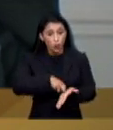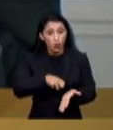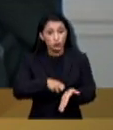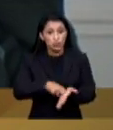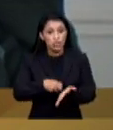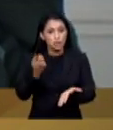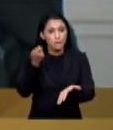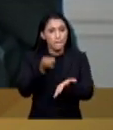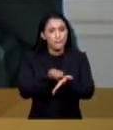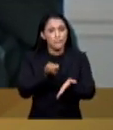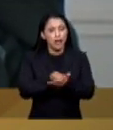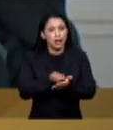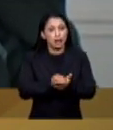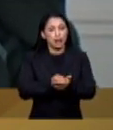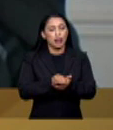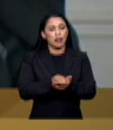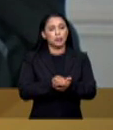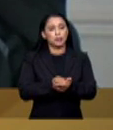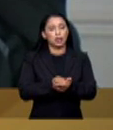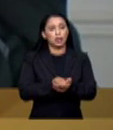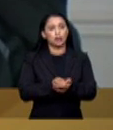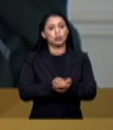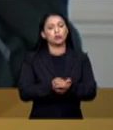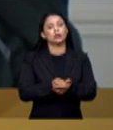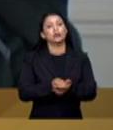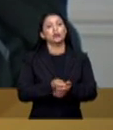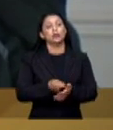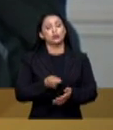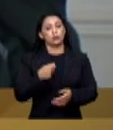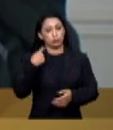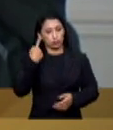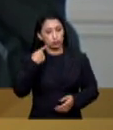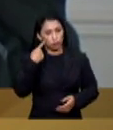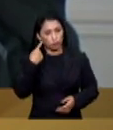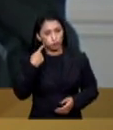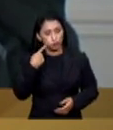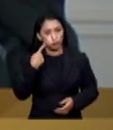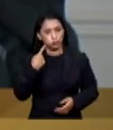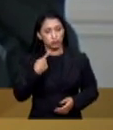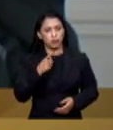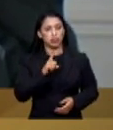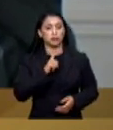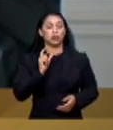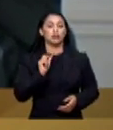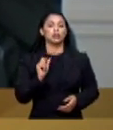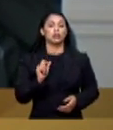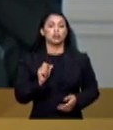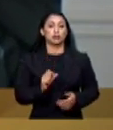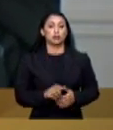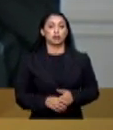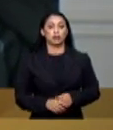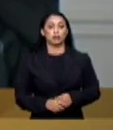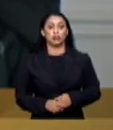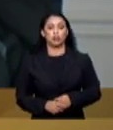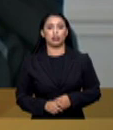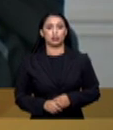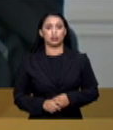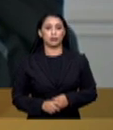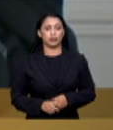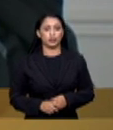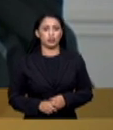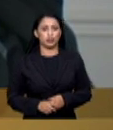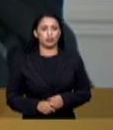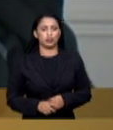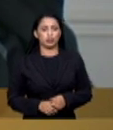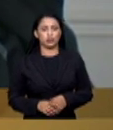ao pagamento dos honorários advocatícios, sem prejuízo da aplicação de sanções no caso de litigância de má-fé. Não